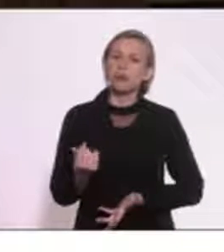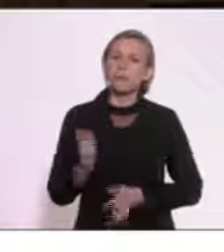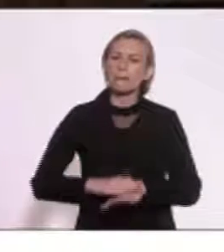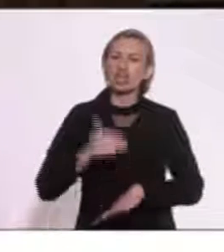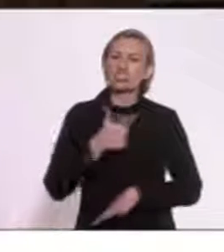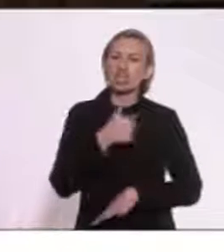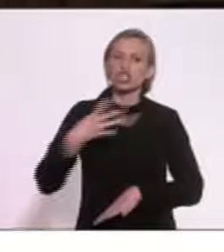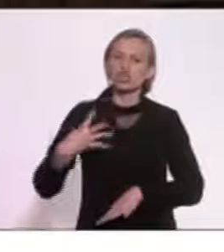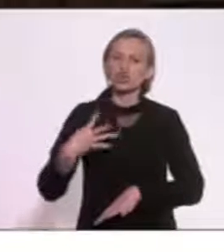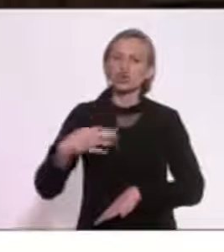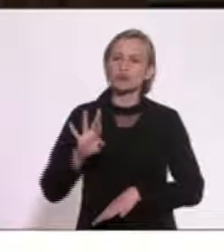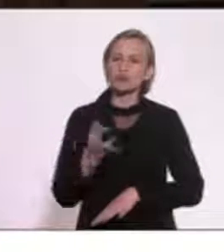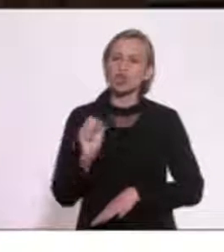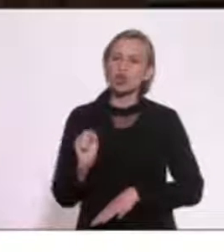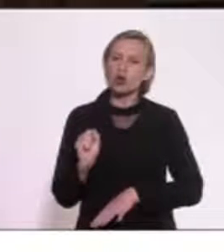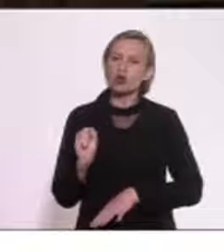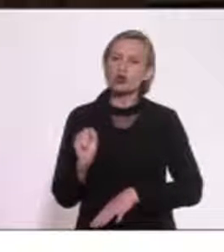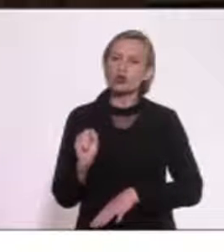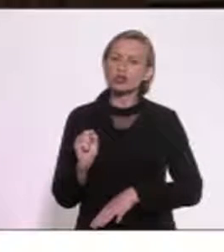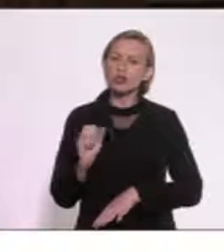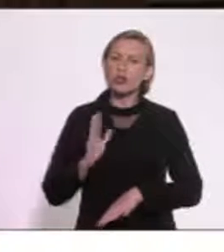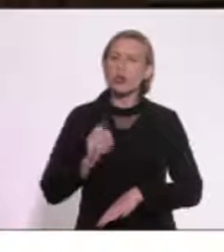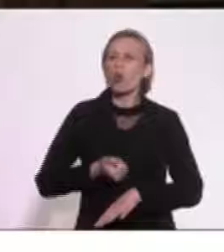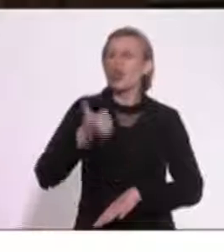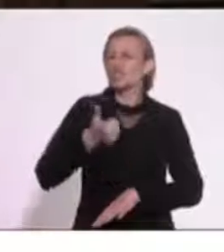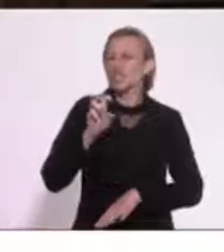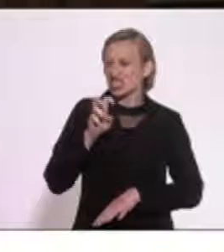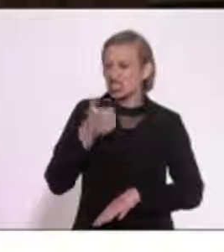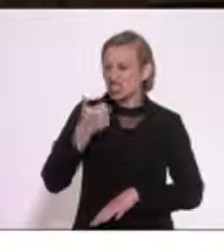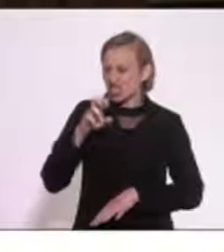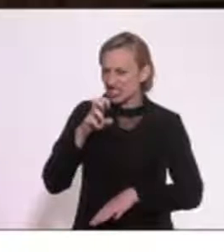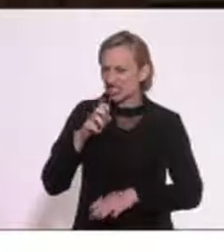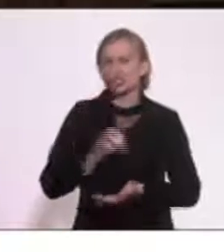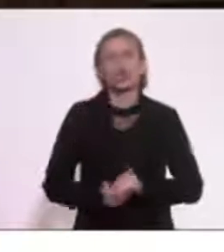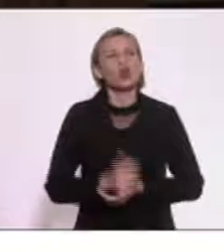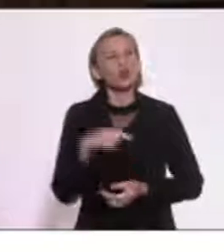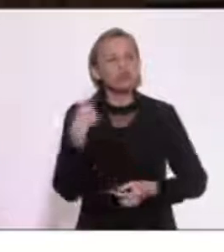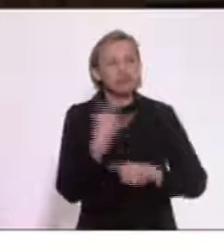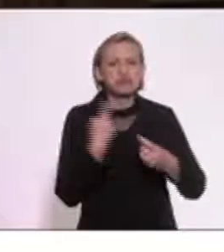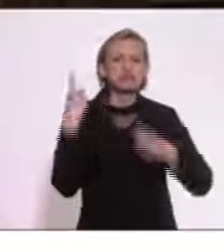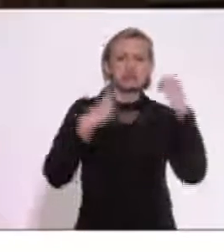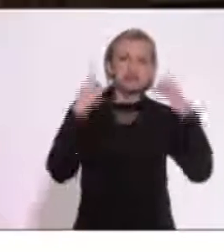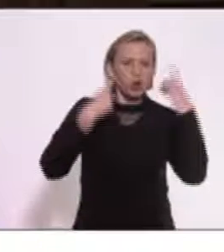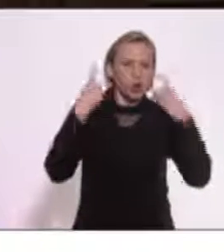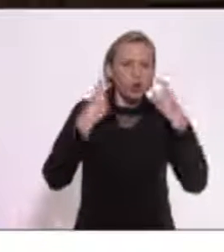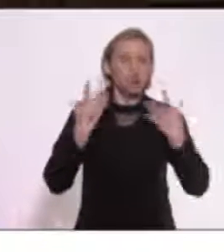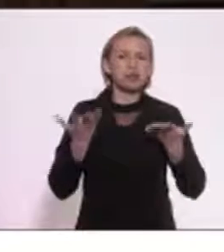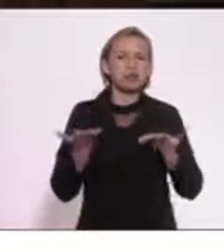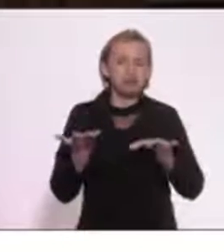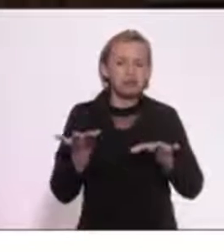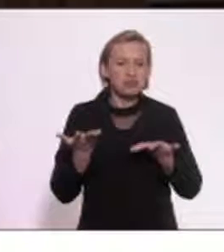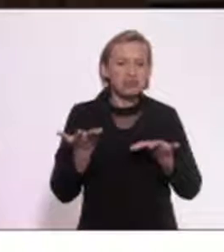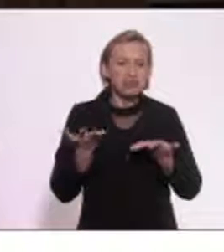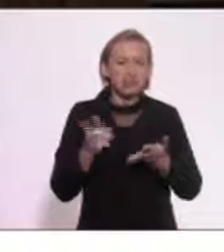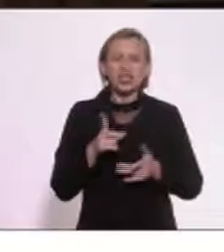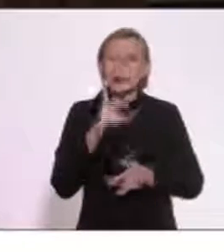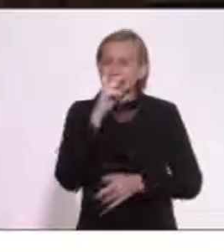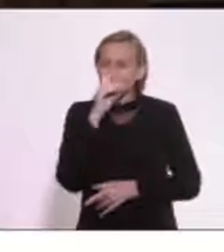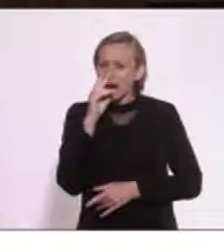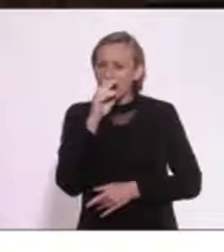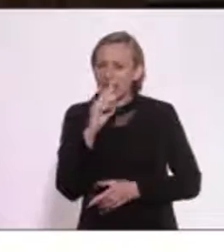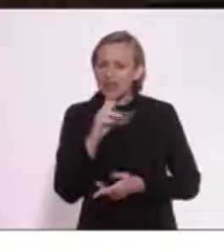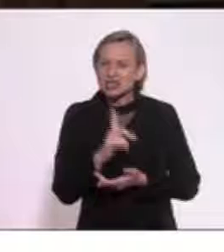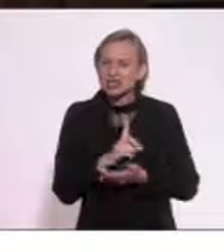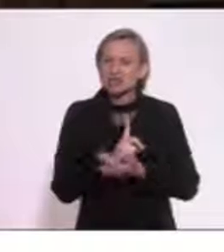14 bilhões, quase 15 bilhões. O que nos preocupa nessa projeção é que nos parece